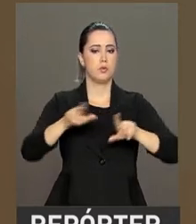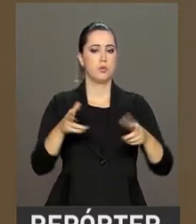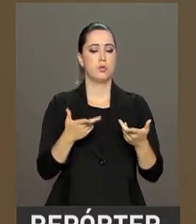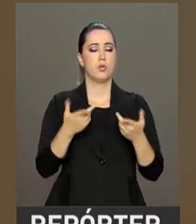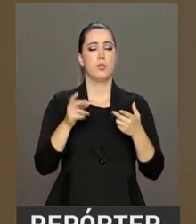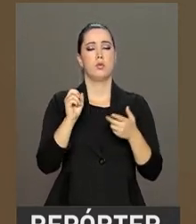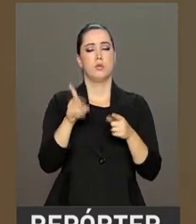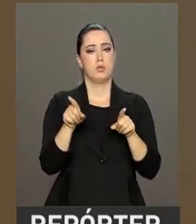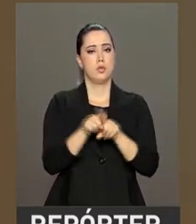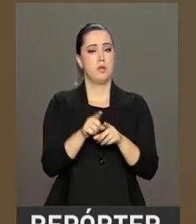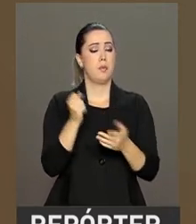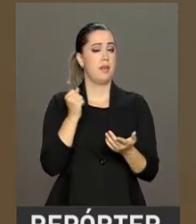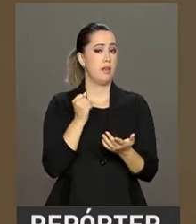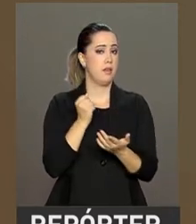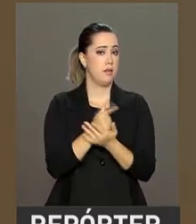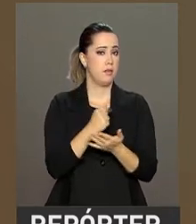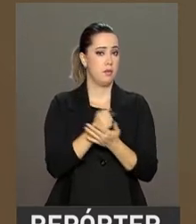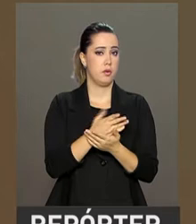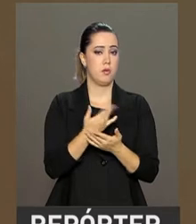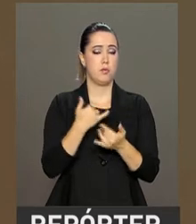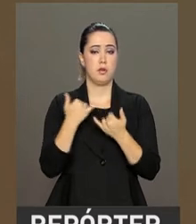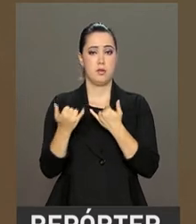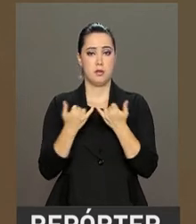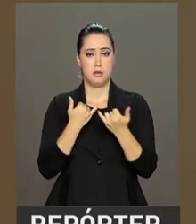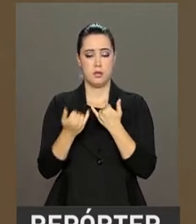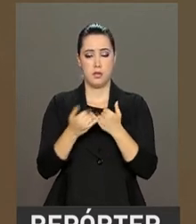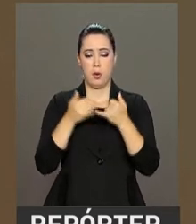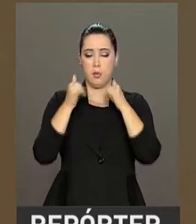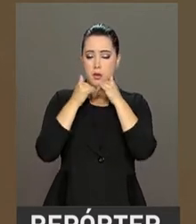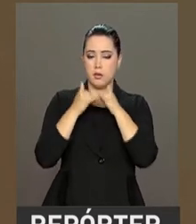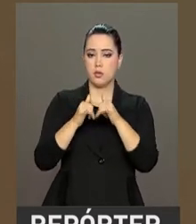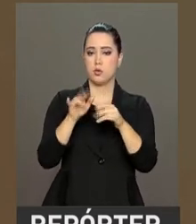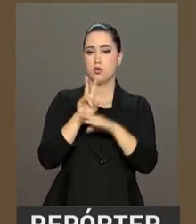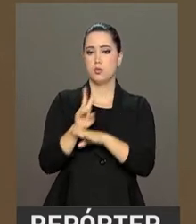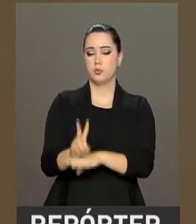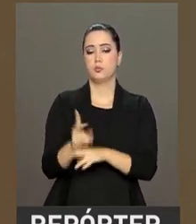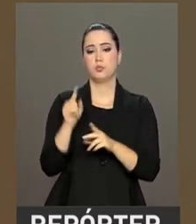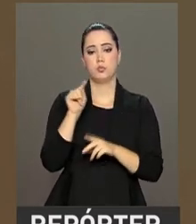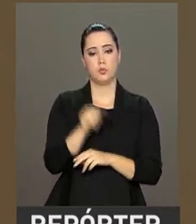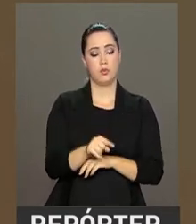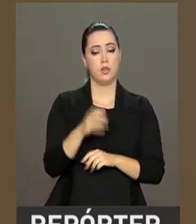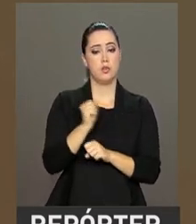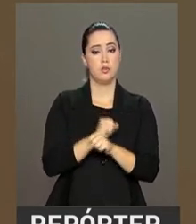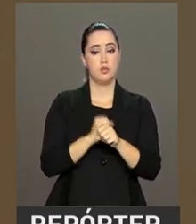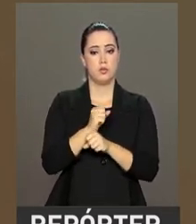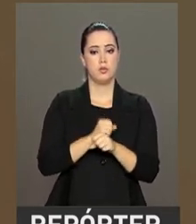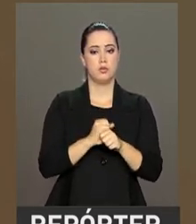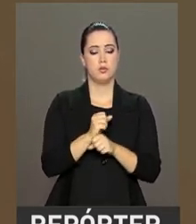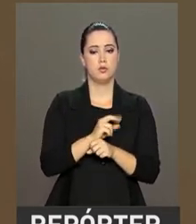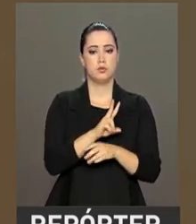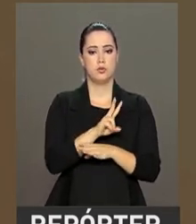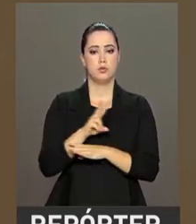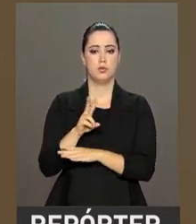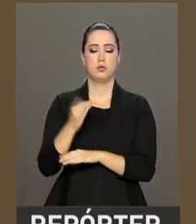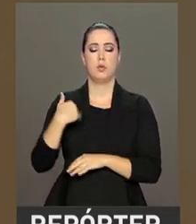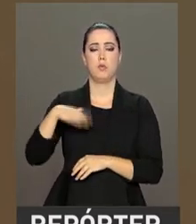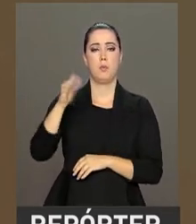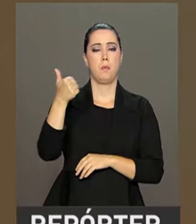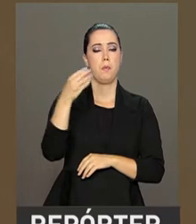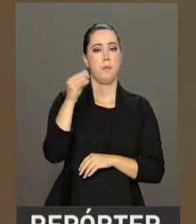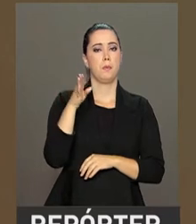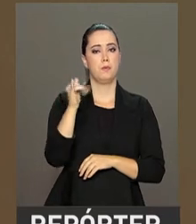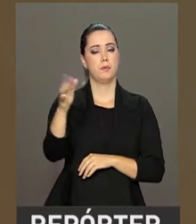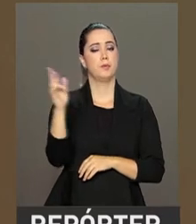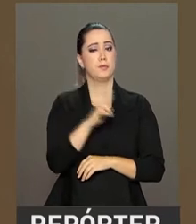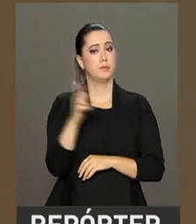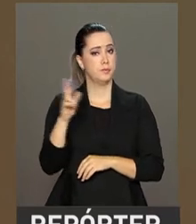e pegar empréstimos em áreas como energia e defesa para este ano a previsão é de mais de 10